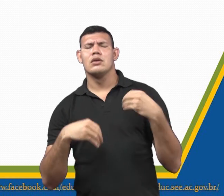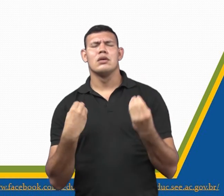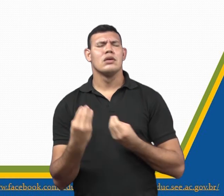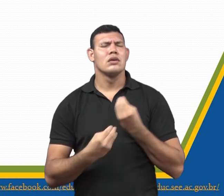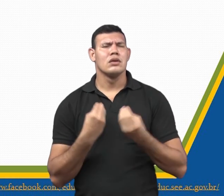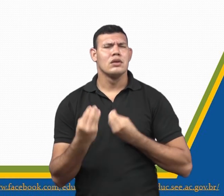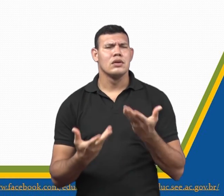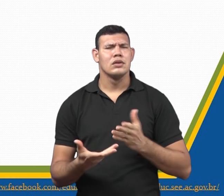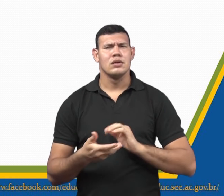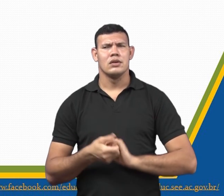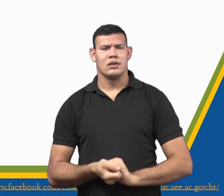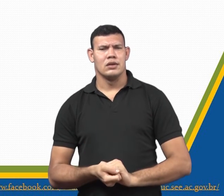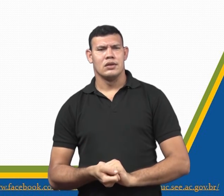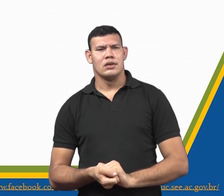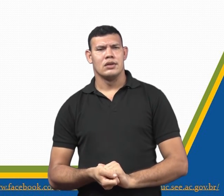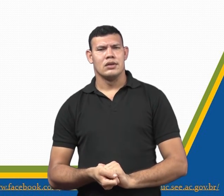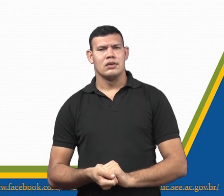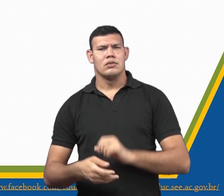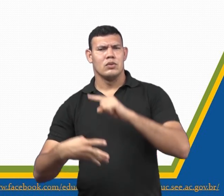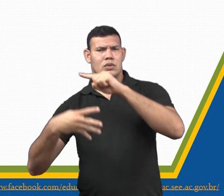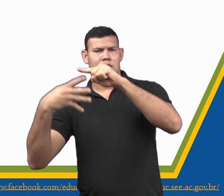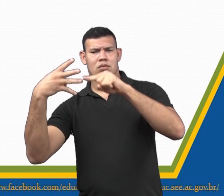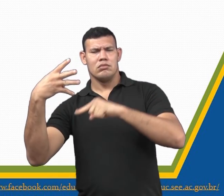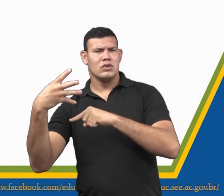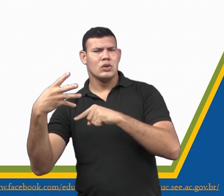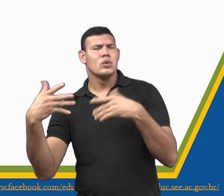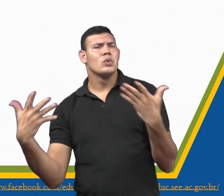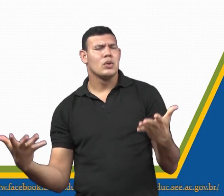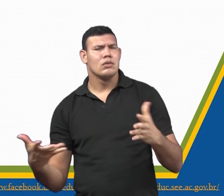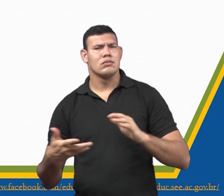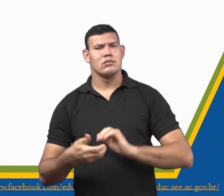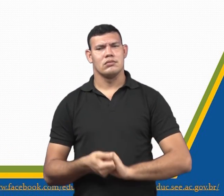definidas. Que categorias eram essas? Vocês lembram?